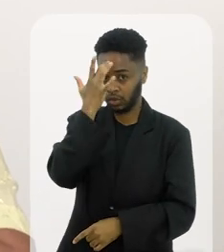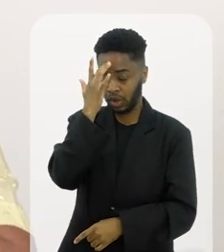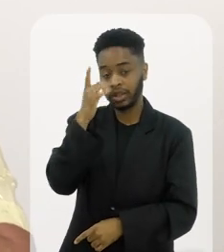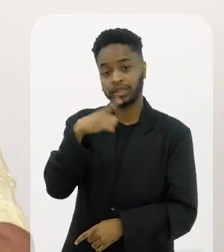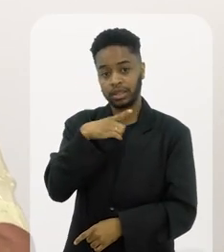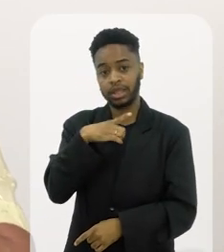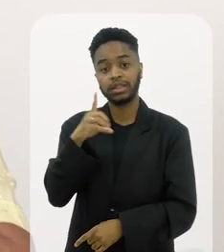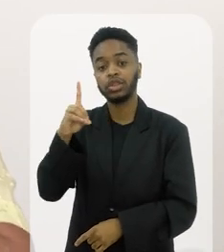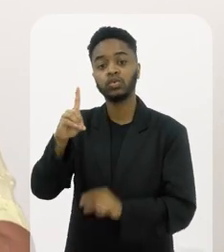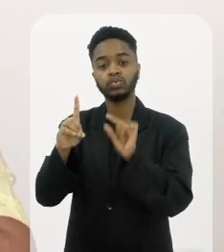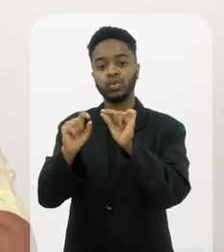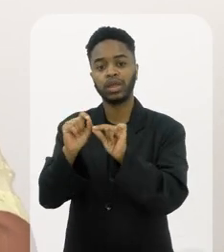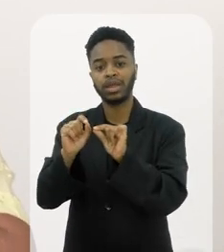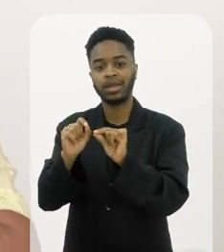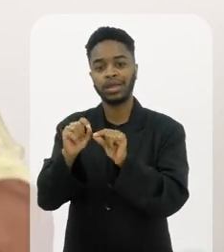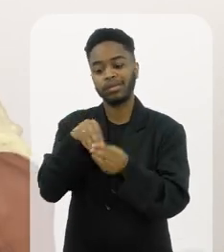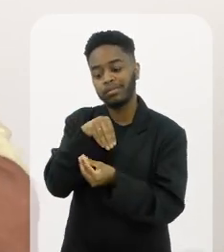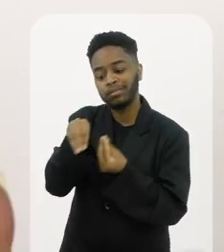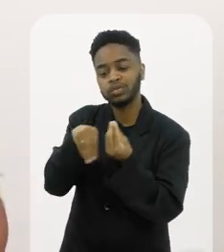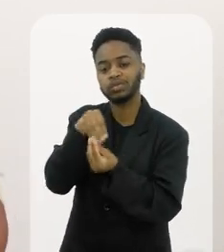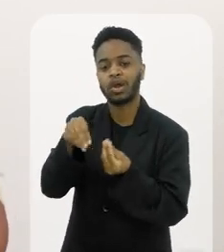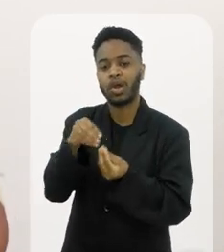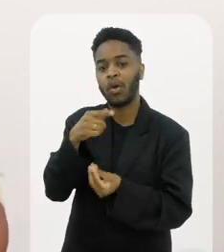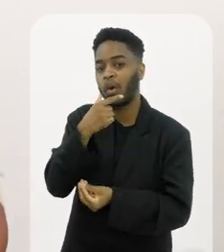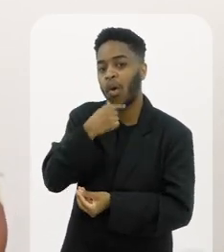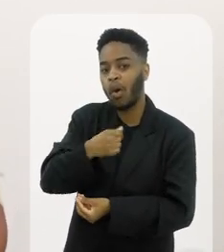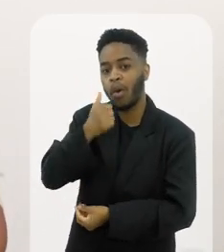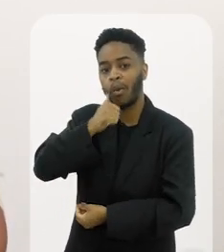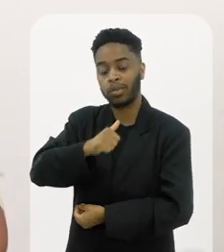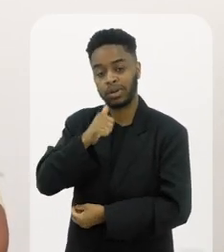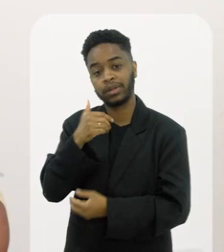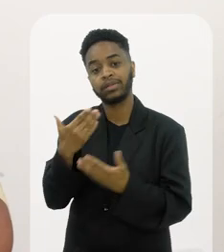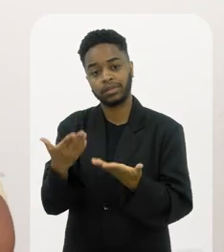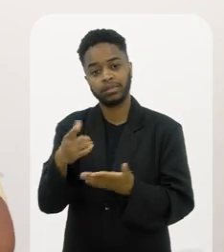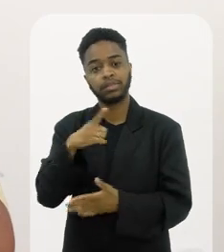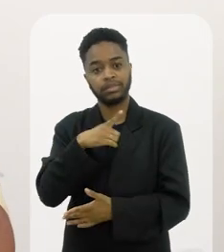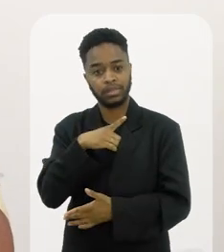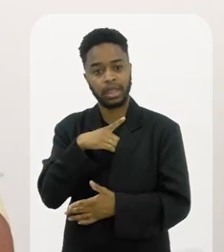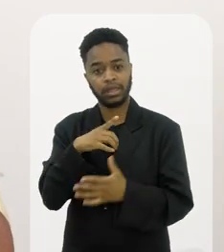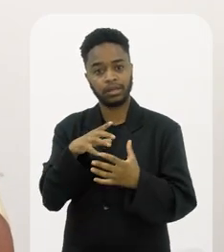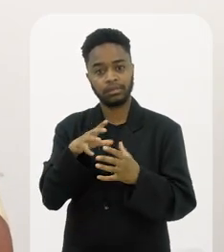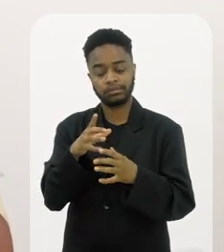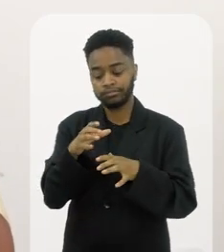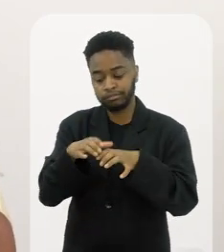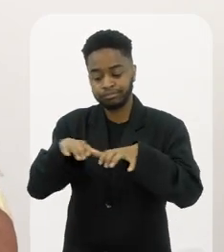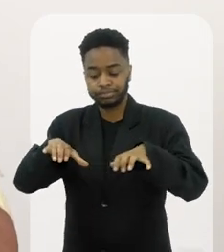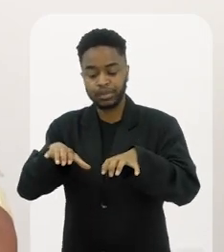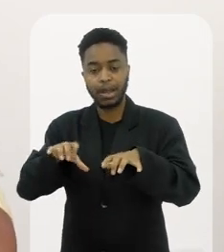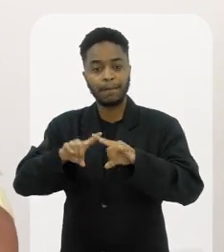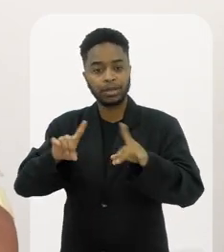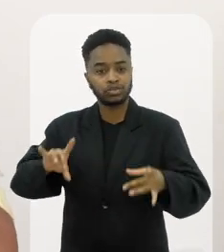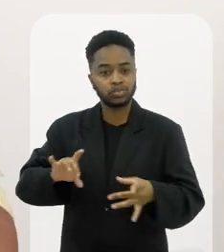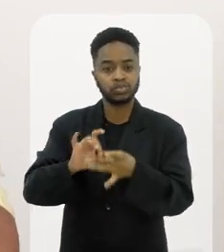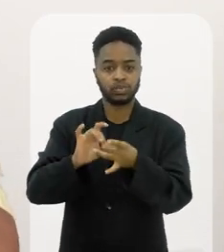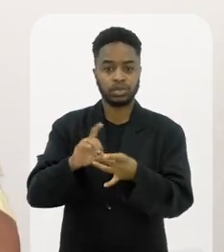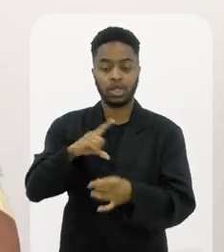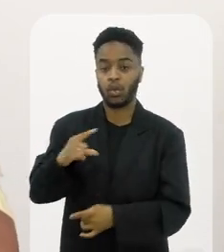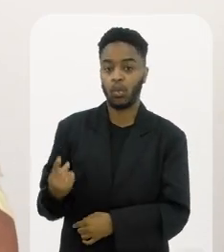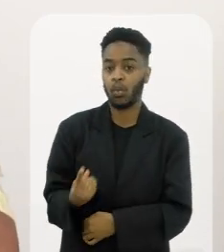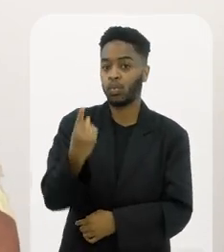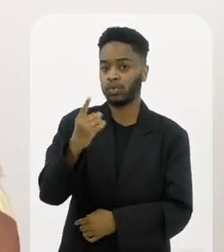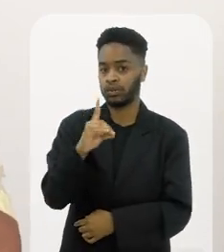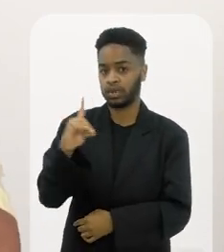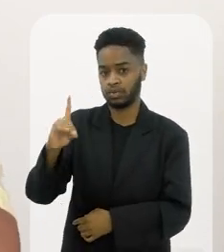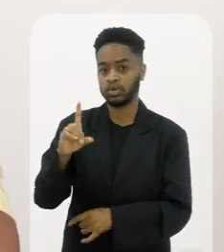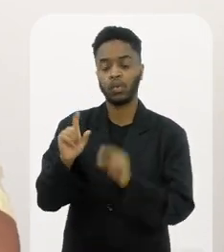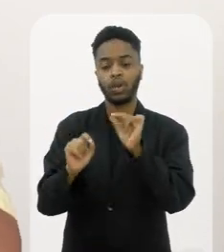Deus, essa porção feminina e masculina de Deus. Então a gente teria Radharani. Mas a gente tem um único